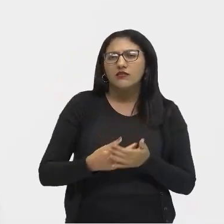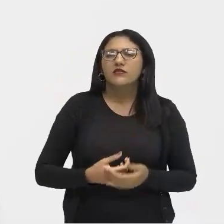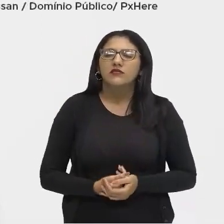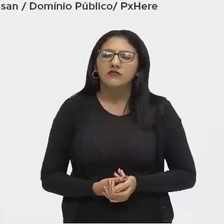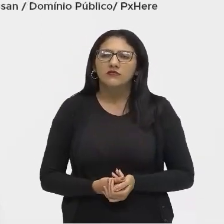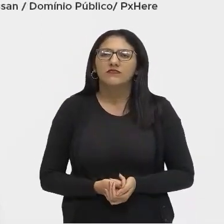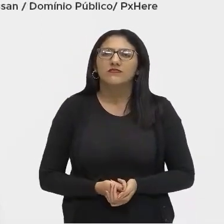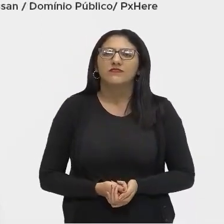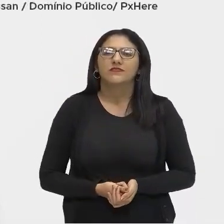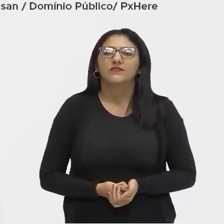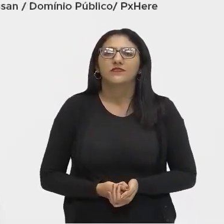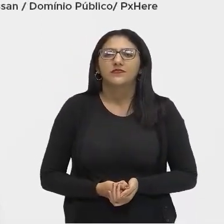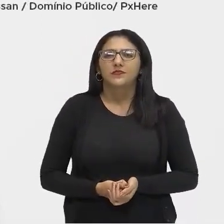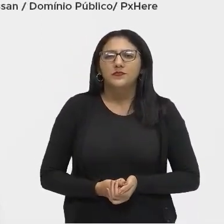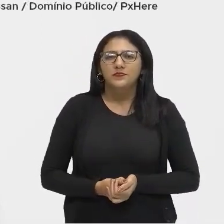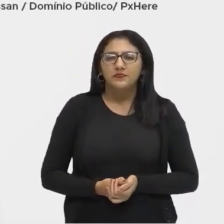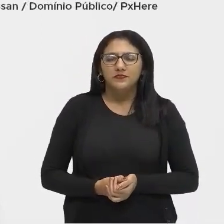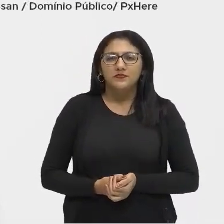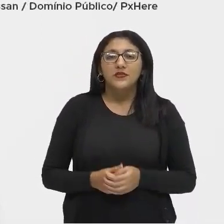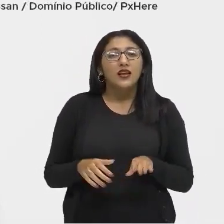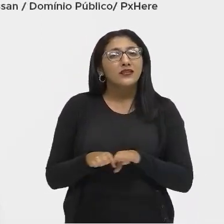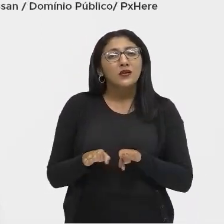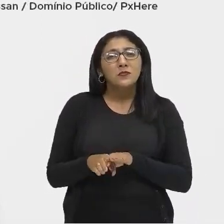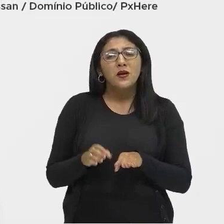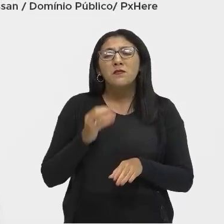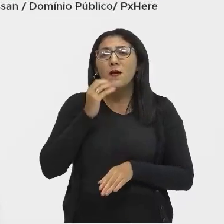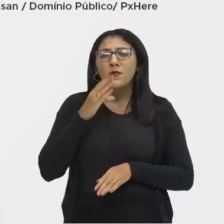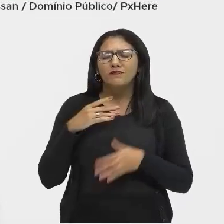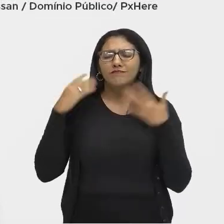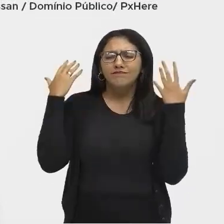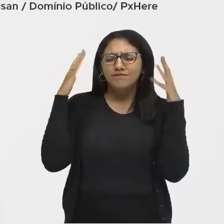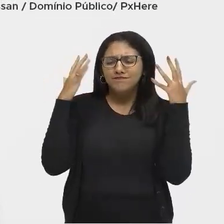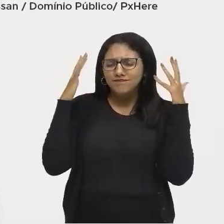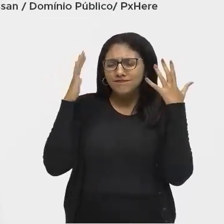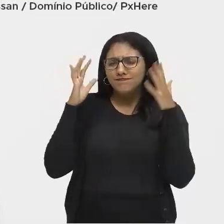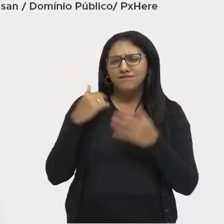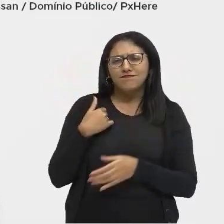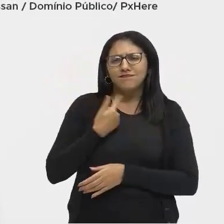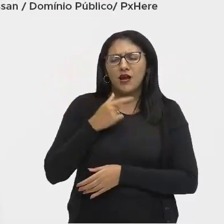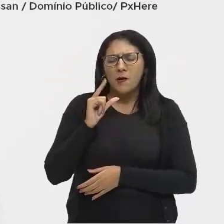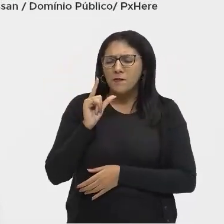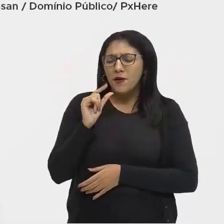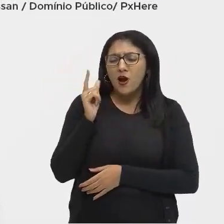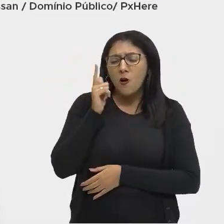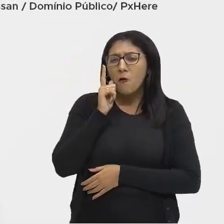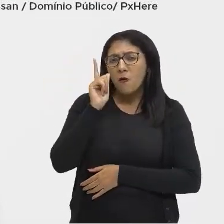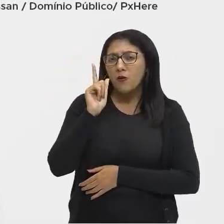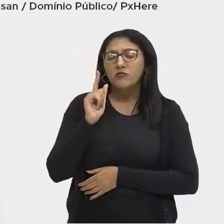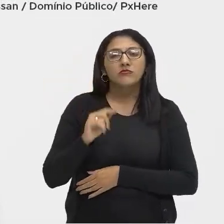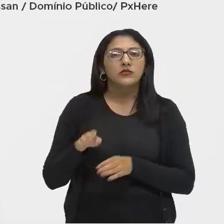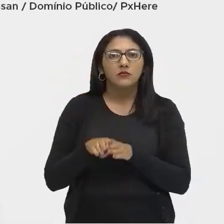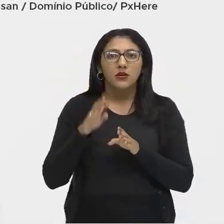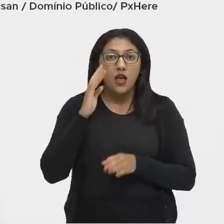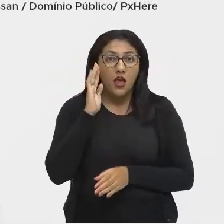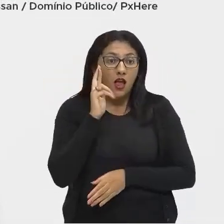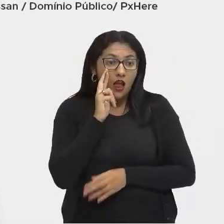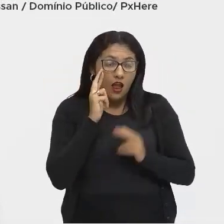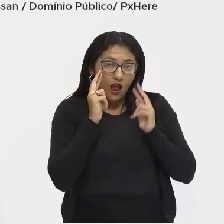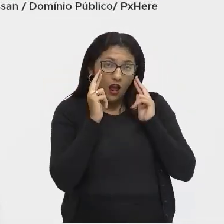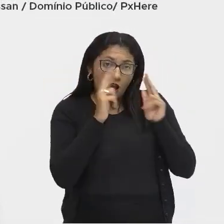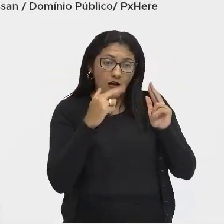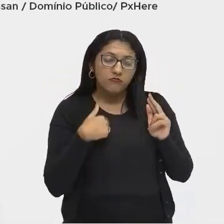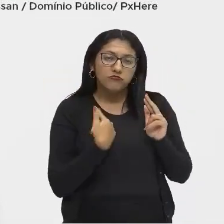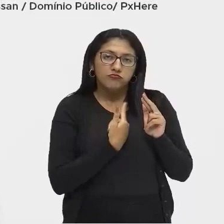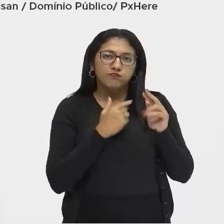tá? E, além de tudo isso, você tem que comemore também suas pequenas conquistas e respeite seus limites para